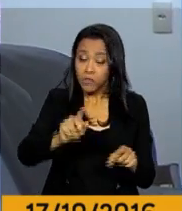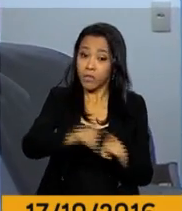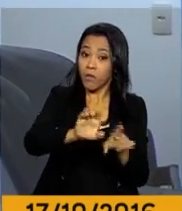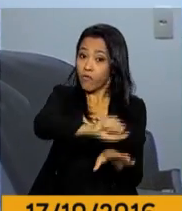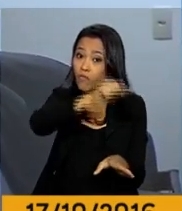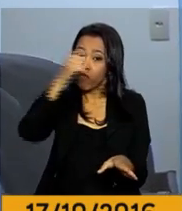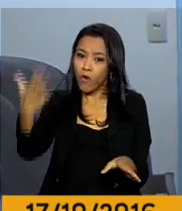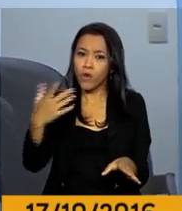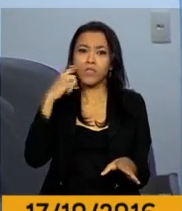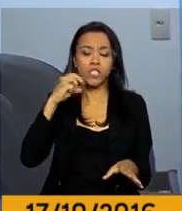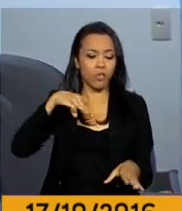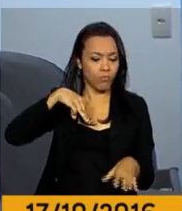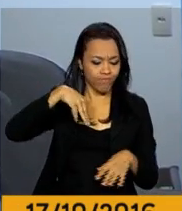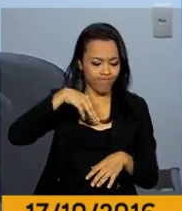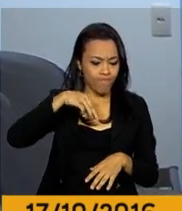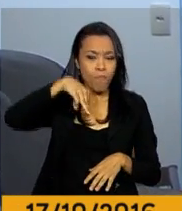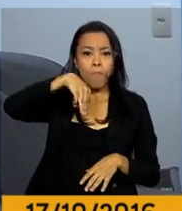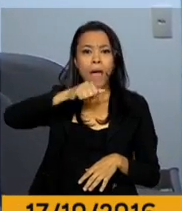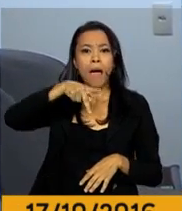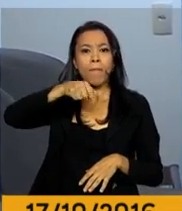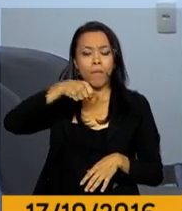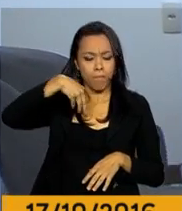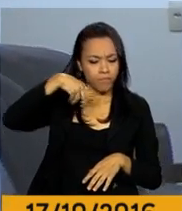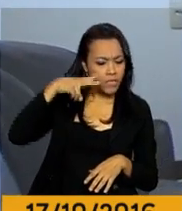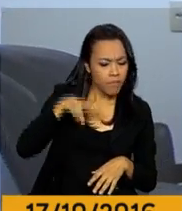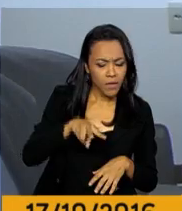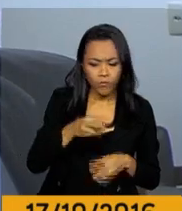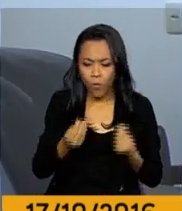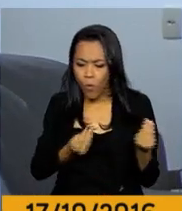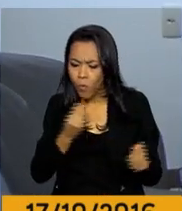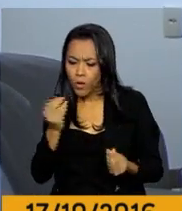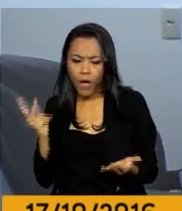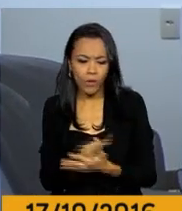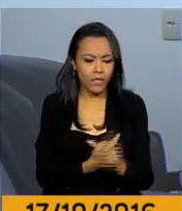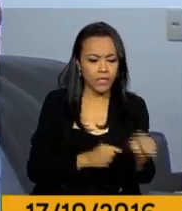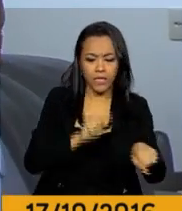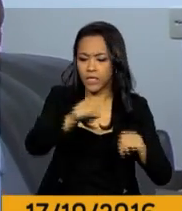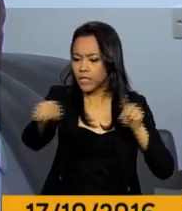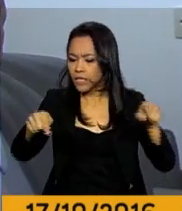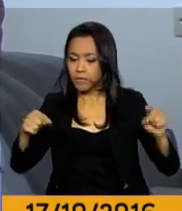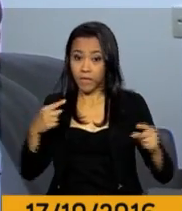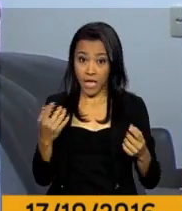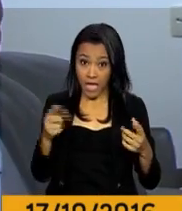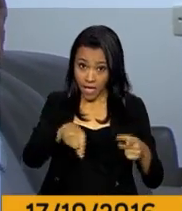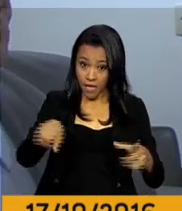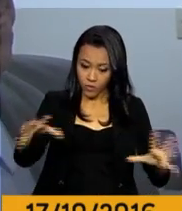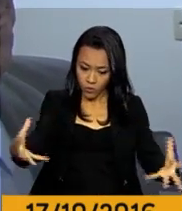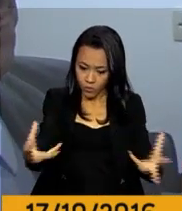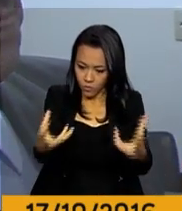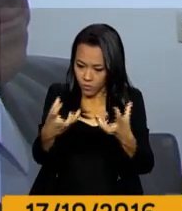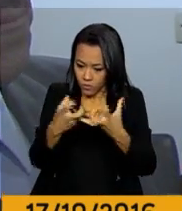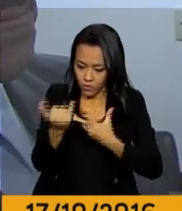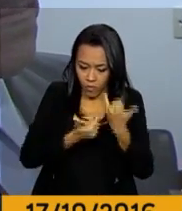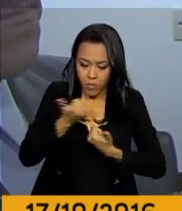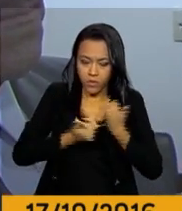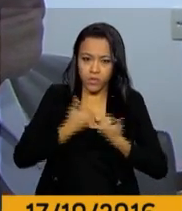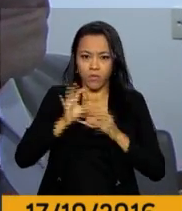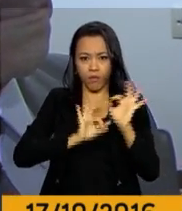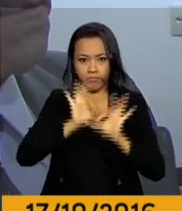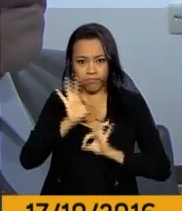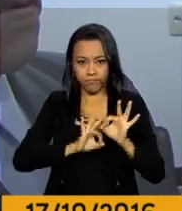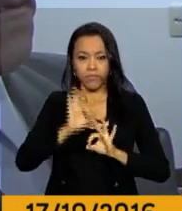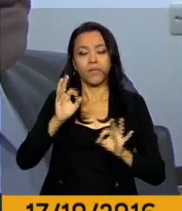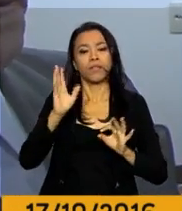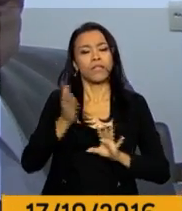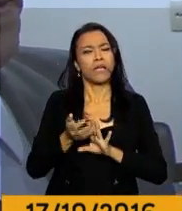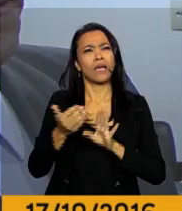mapeamento de inteligência. Esse mapeamento com propostas que também foram colocadas pelos secretários de Segurança Pública na